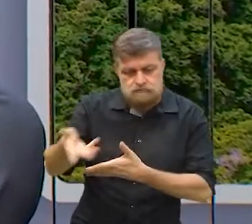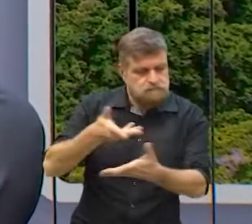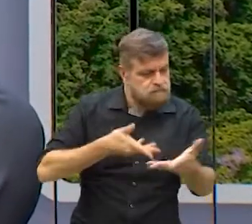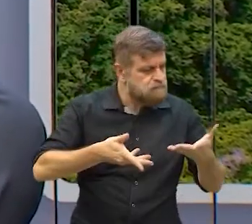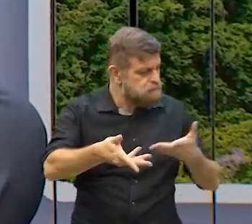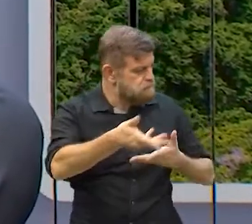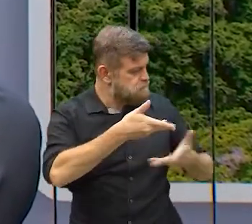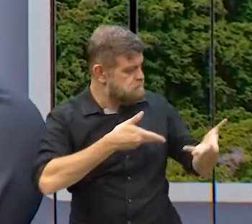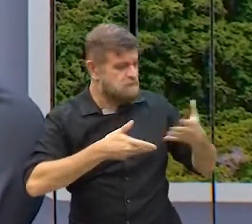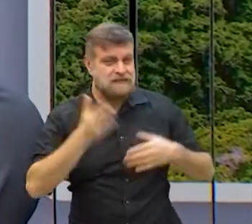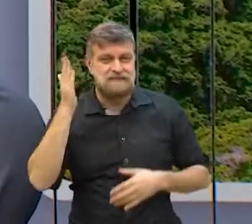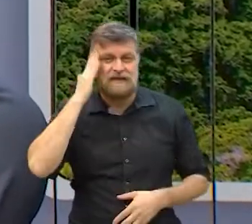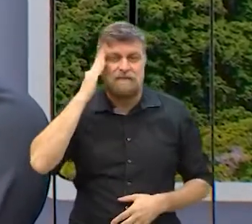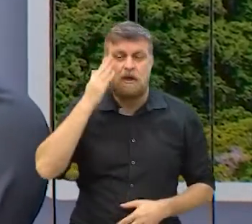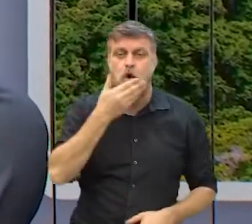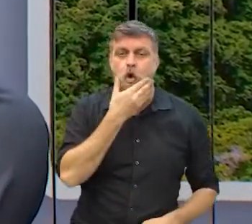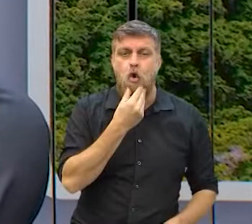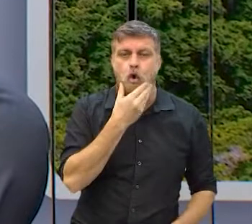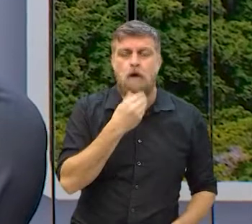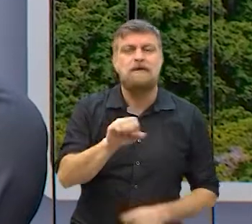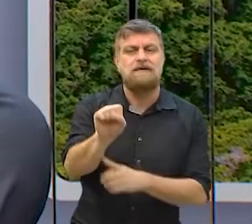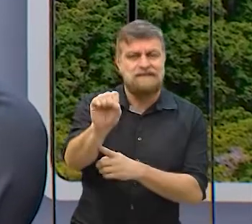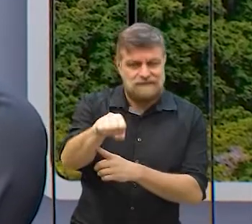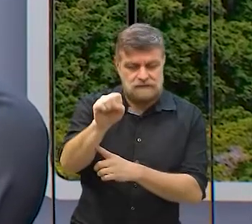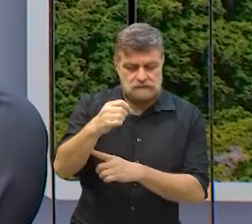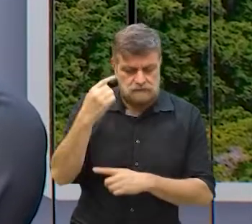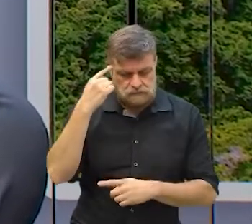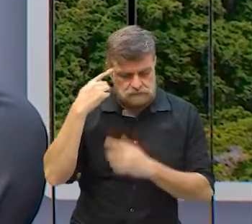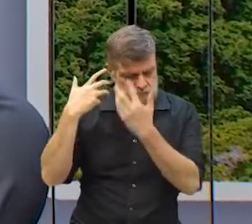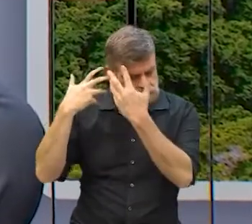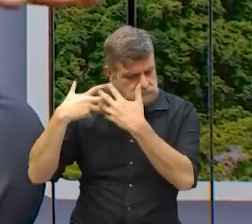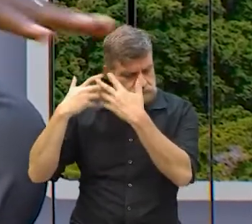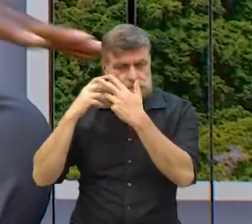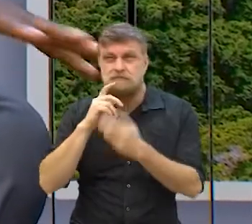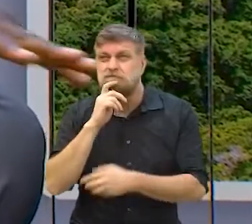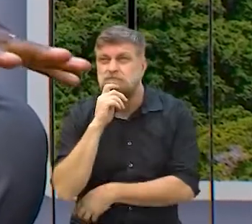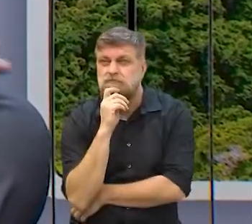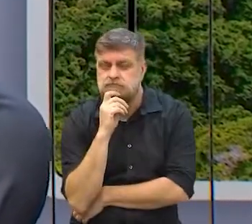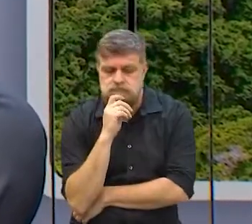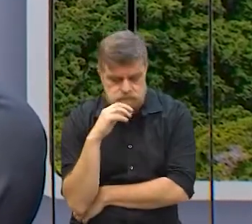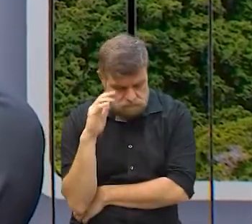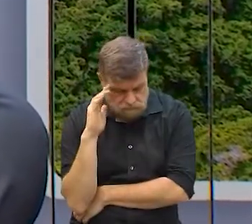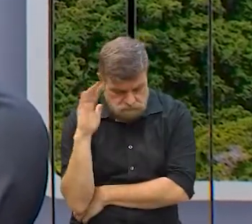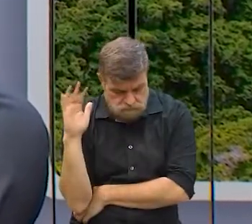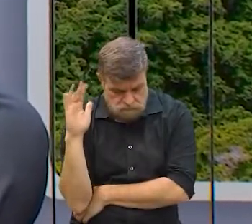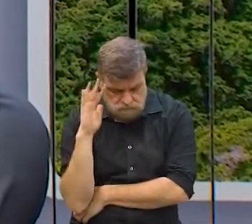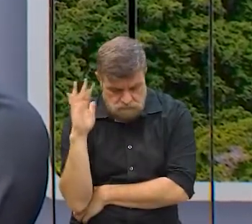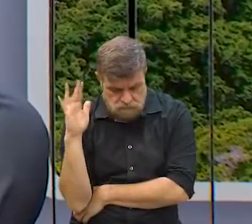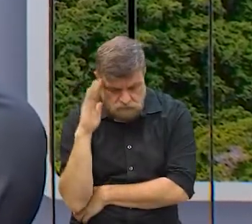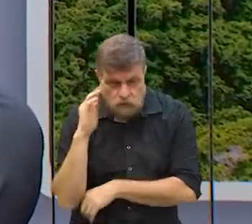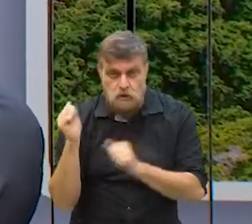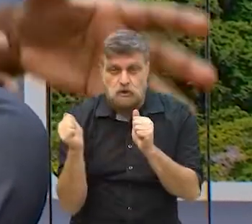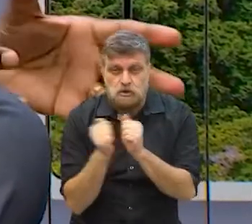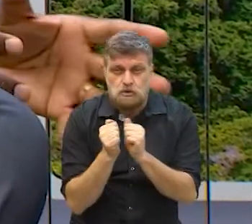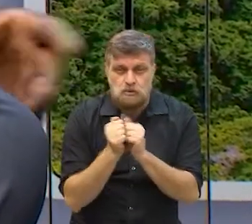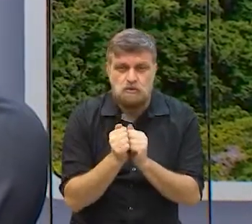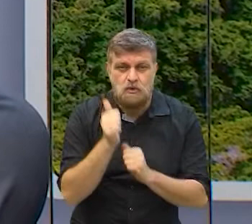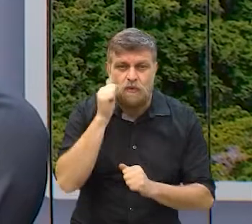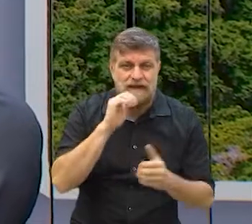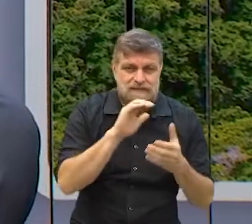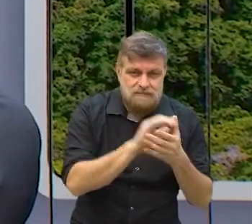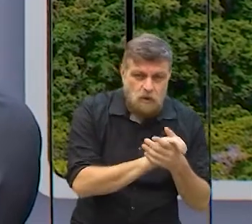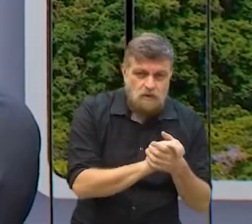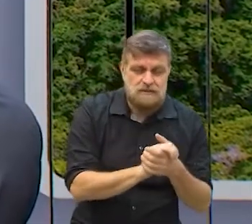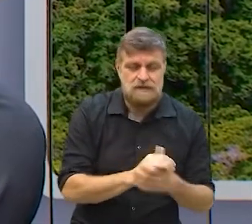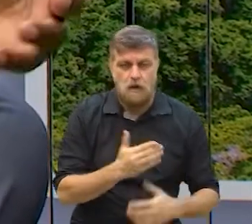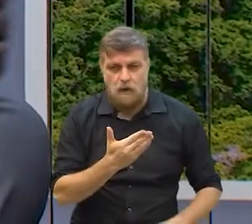sim, esse debate, gerar a discussão, fazer com que os homens, sim, né, comecem a pensar e refletir um pouco mais sobre isso, junto com outros homens, junto